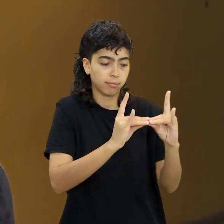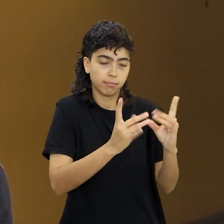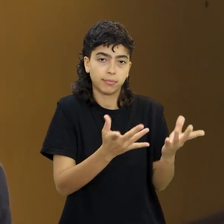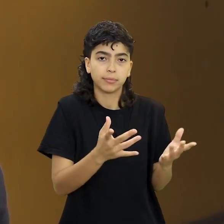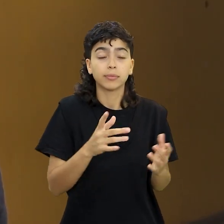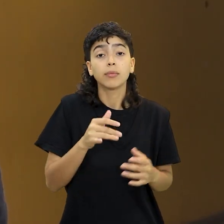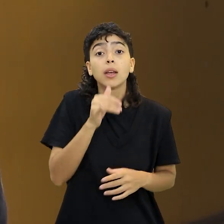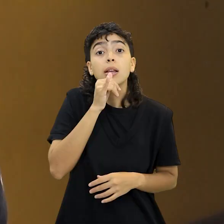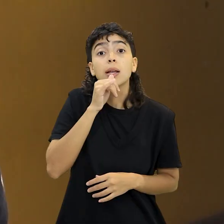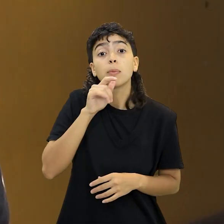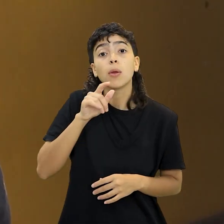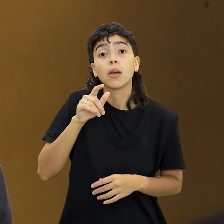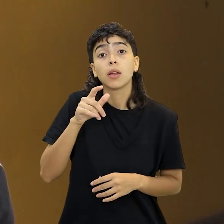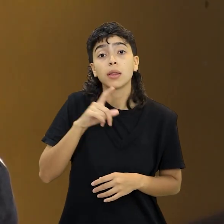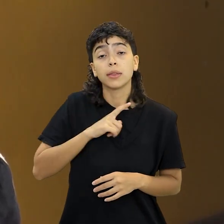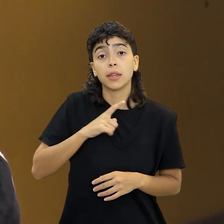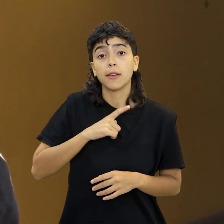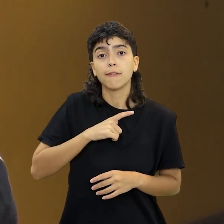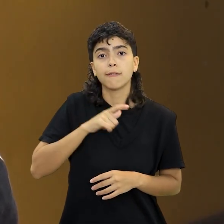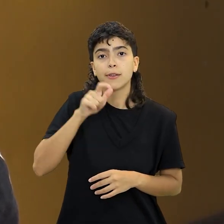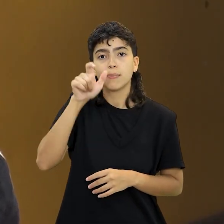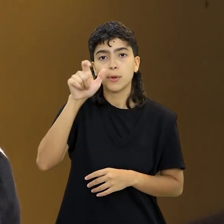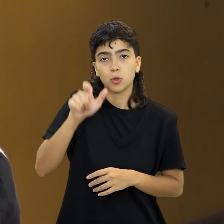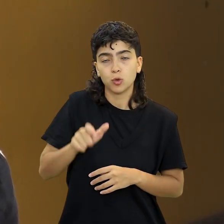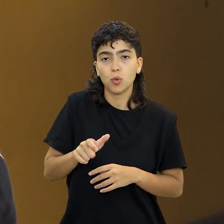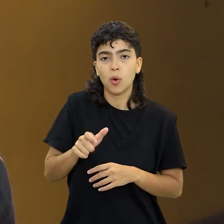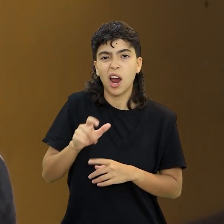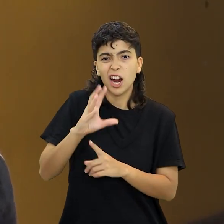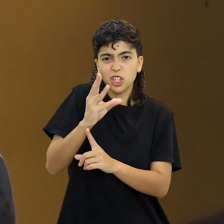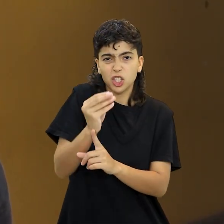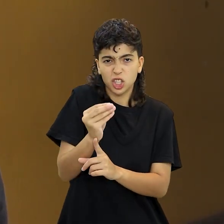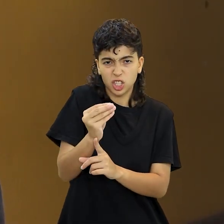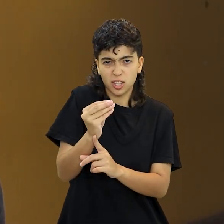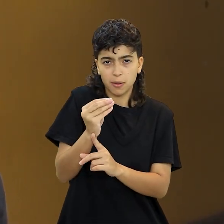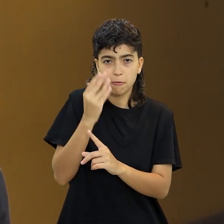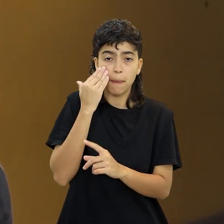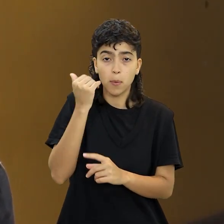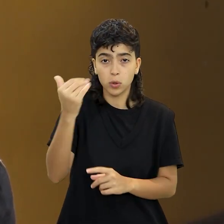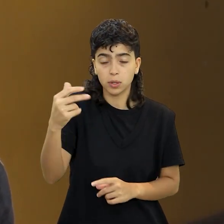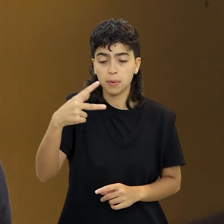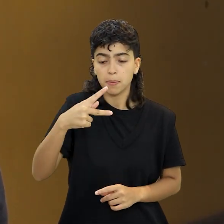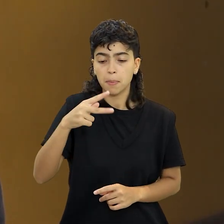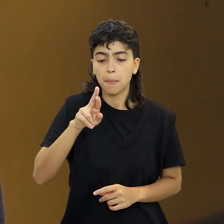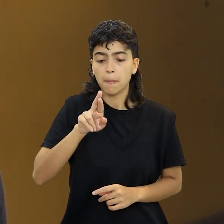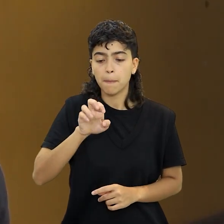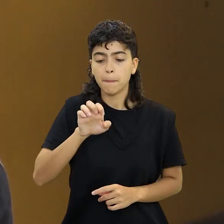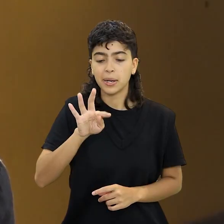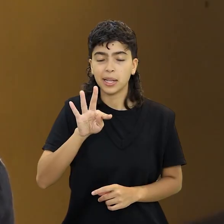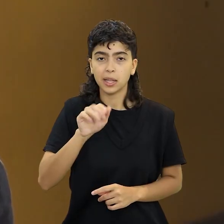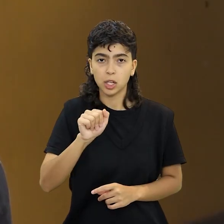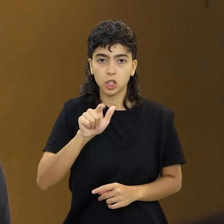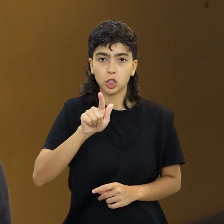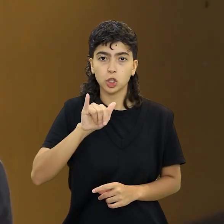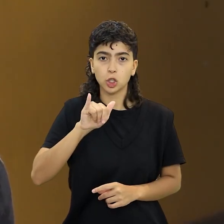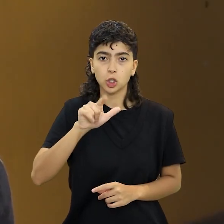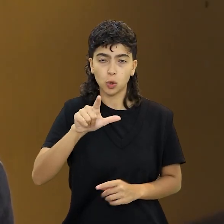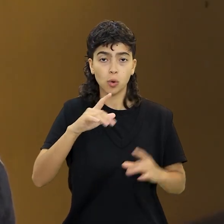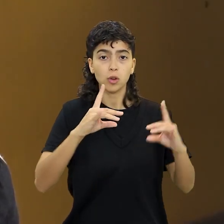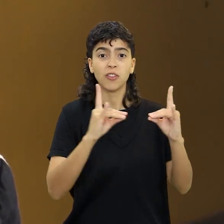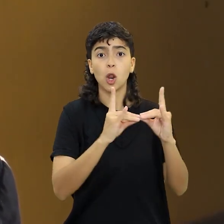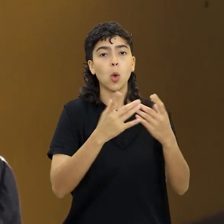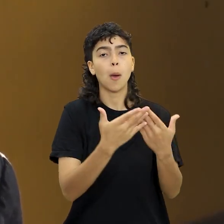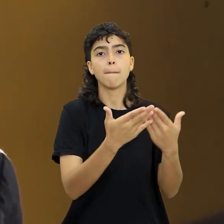tempo, a gente teve o falecimento, por exemplo, da Preta Gil. Ela que foi uma artista com um velório público no Teatro Municipal do Rio